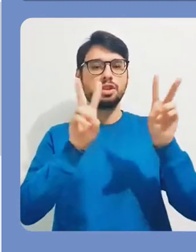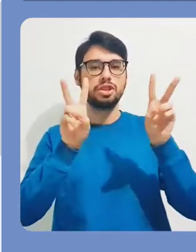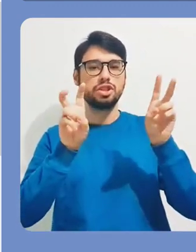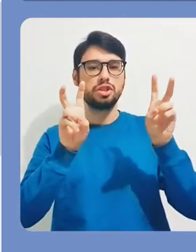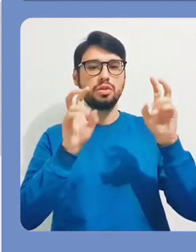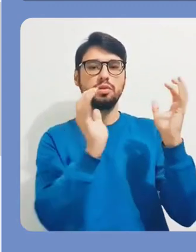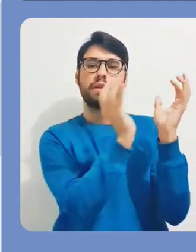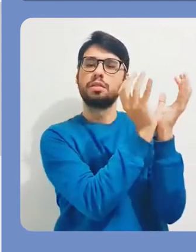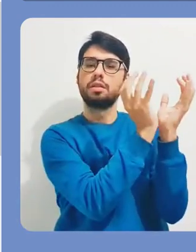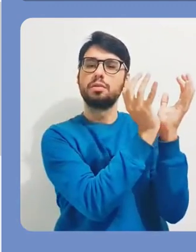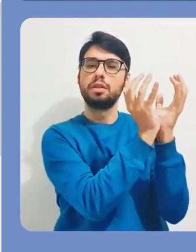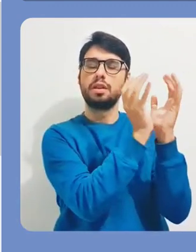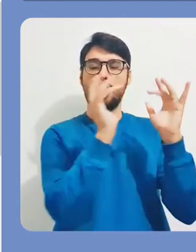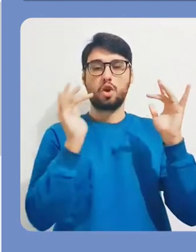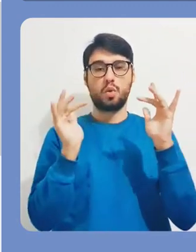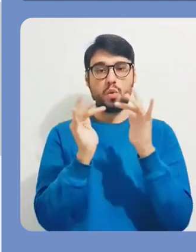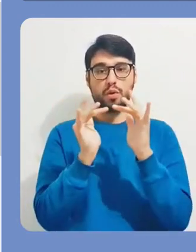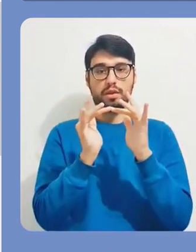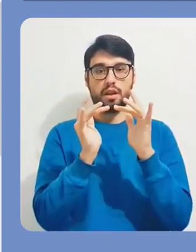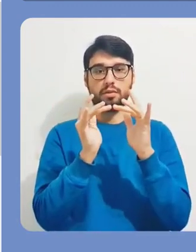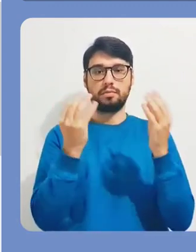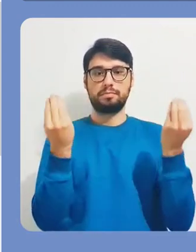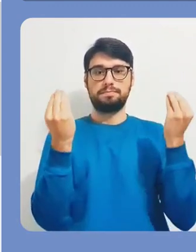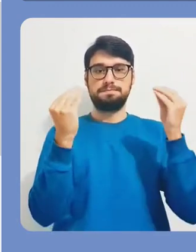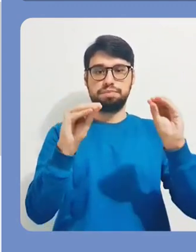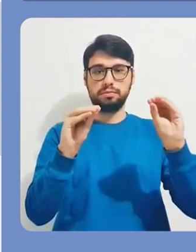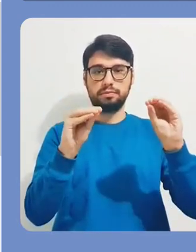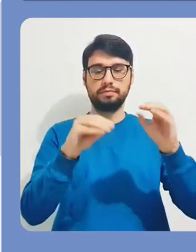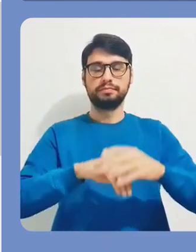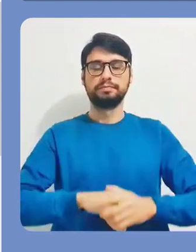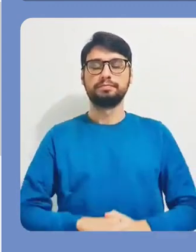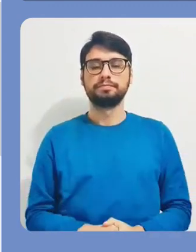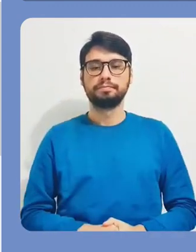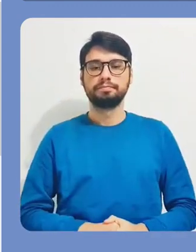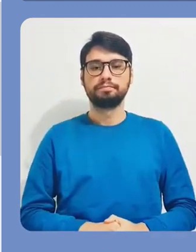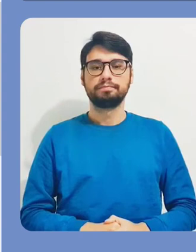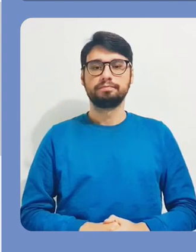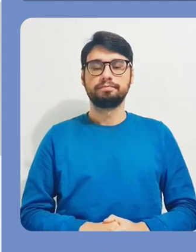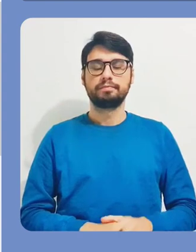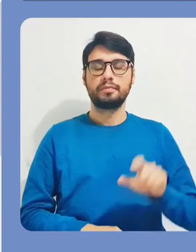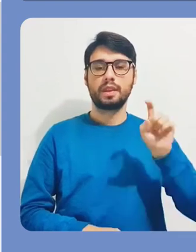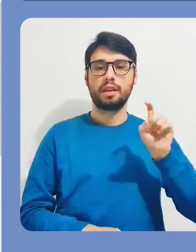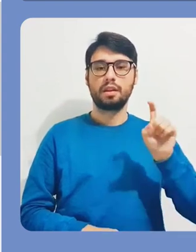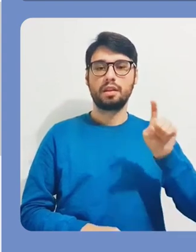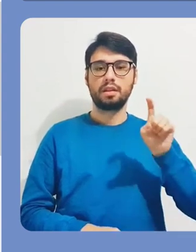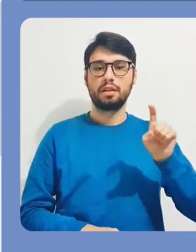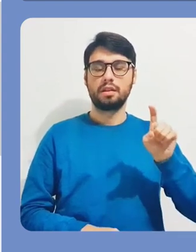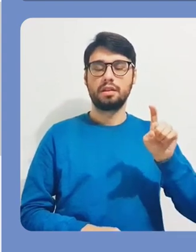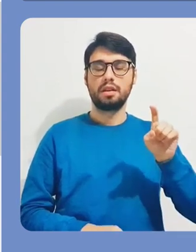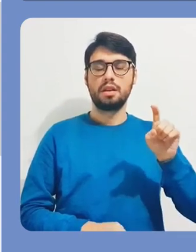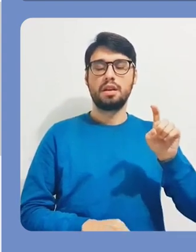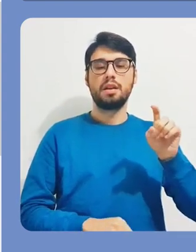o campo do menu principal. Coloco como título. Então aqui eu vou colocar contato.